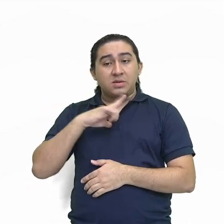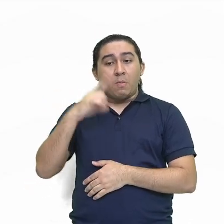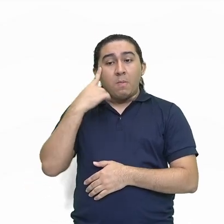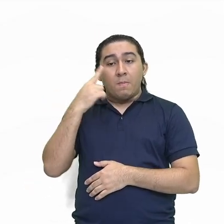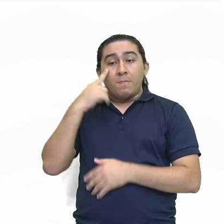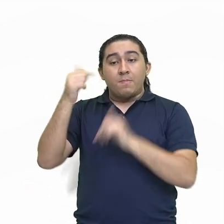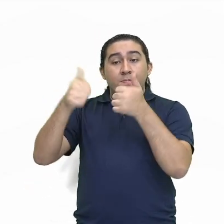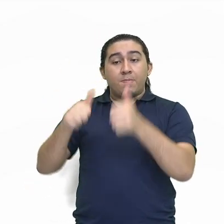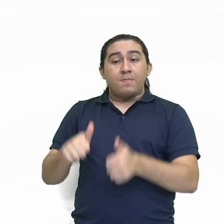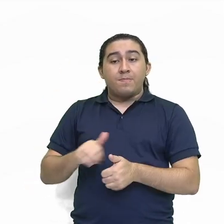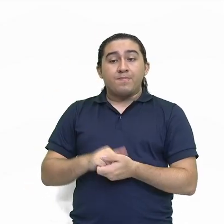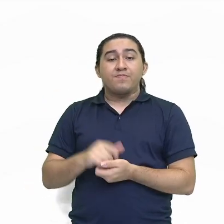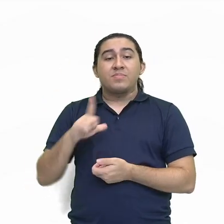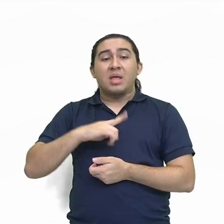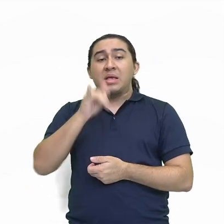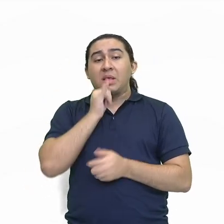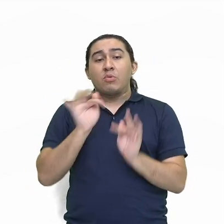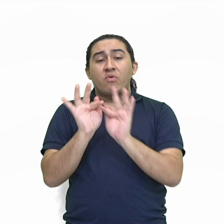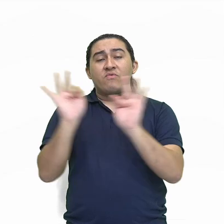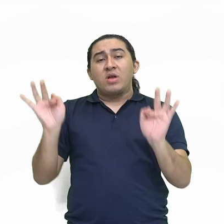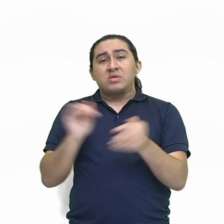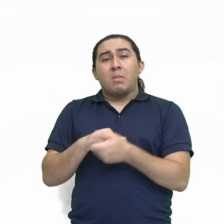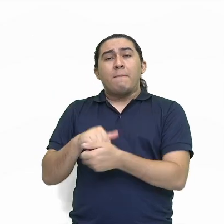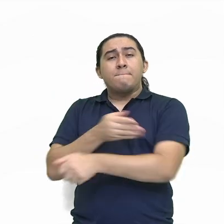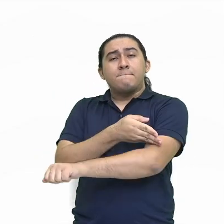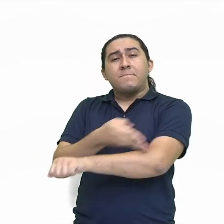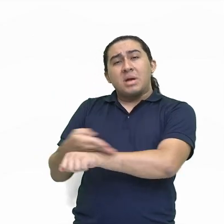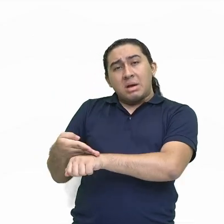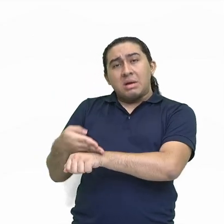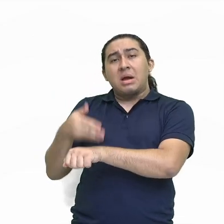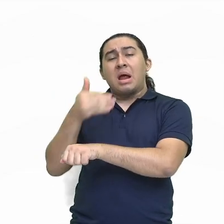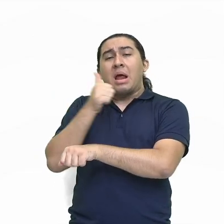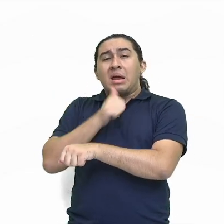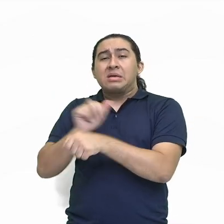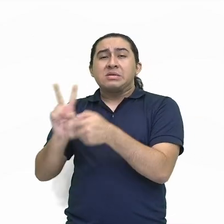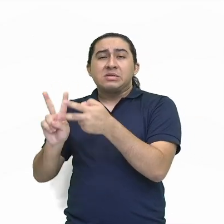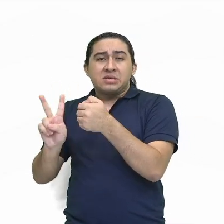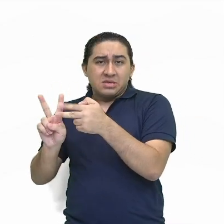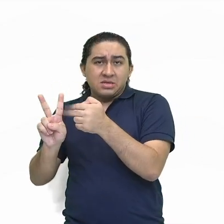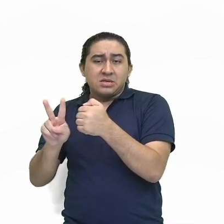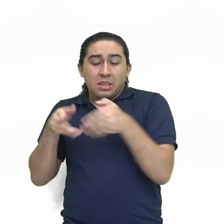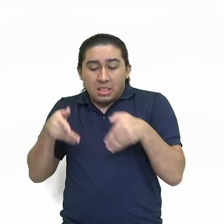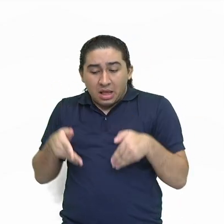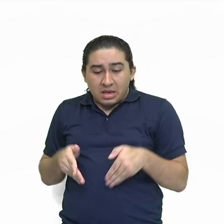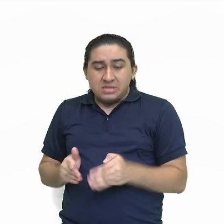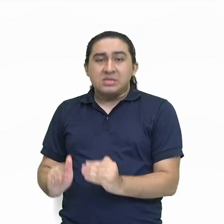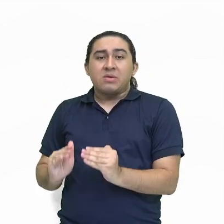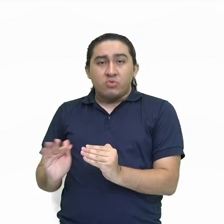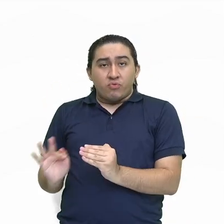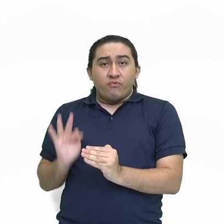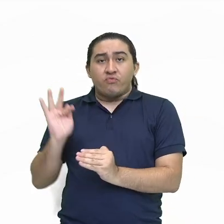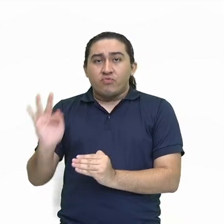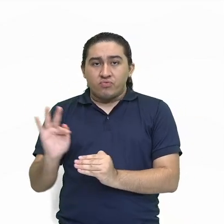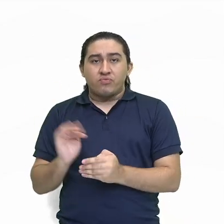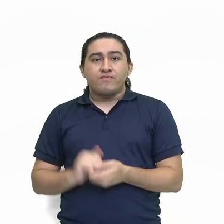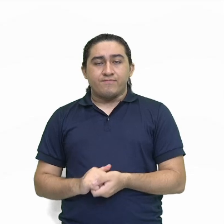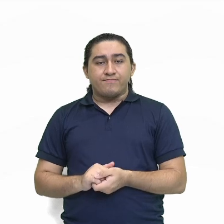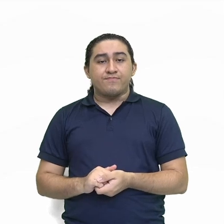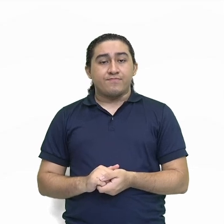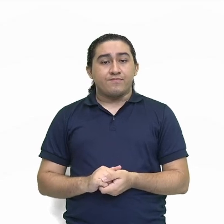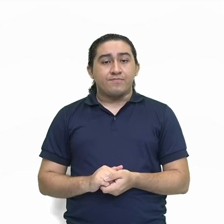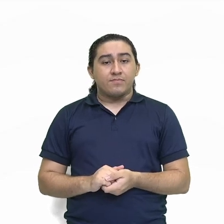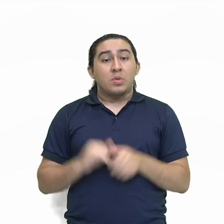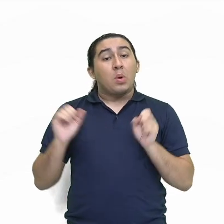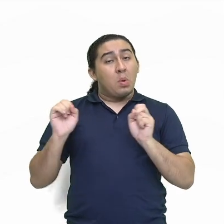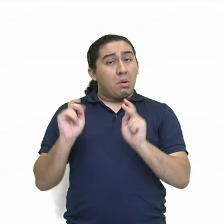temos um exemplo aí. Uma branca indiazinha nasceu tempos depois. Né? Tá tranquilo, retirei a oração